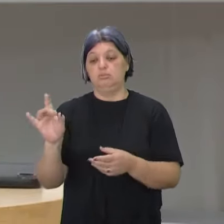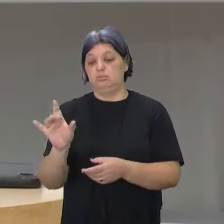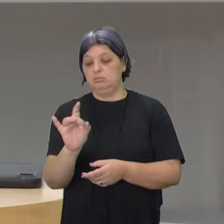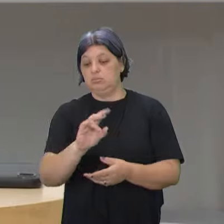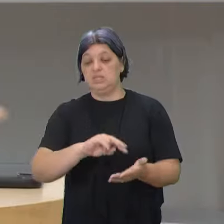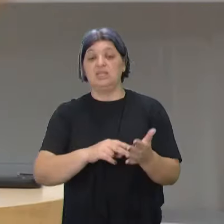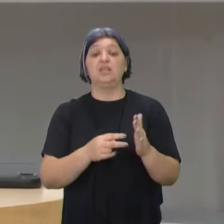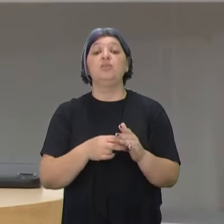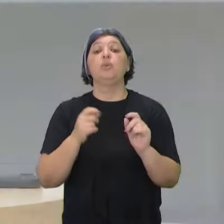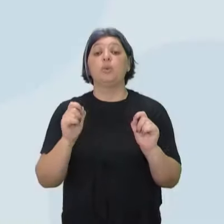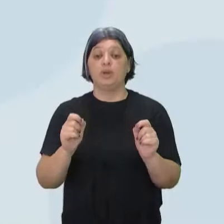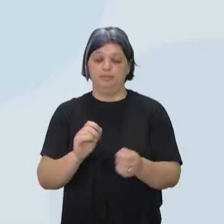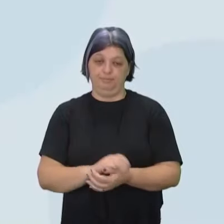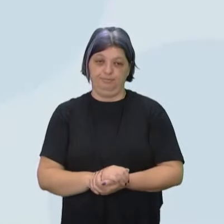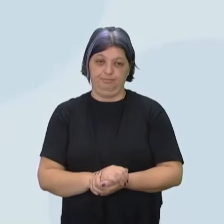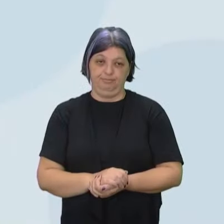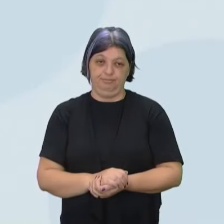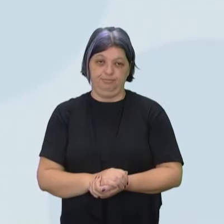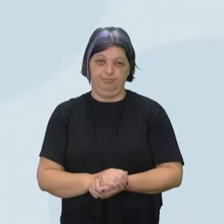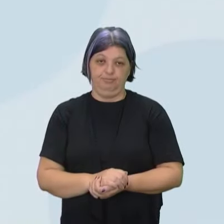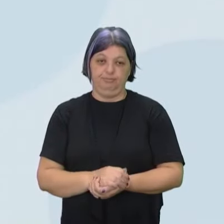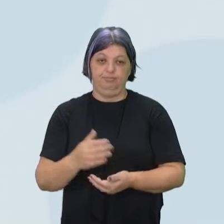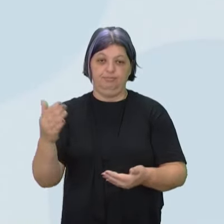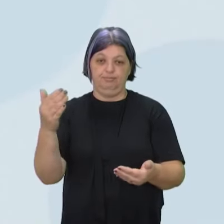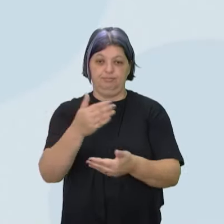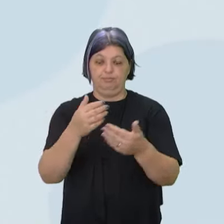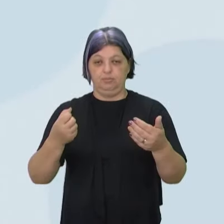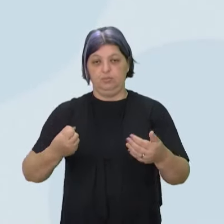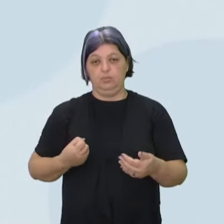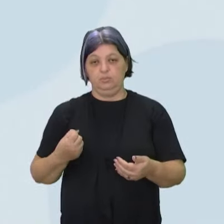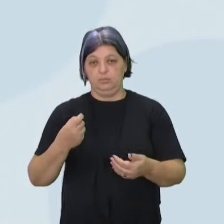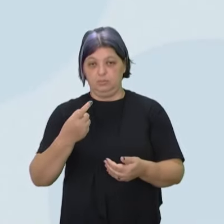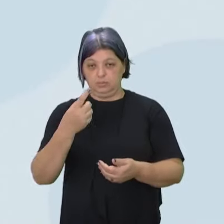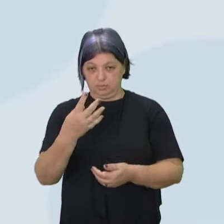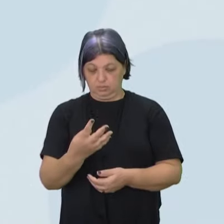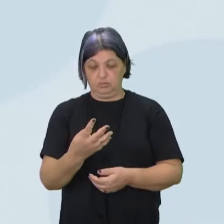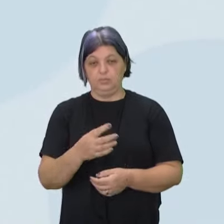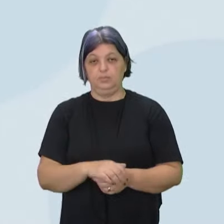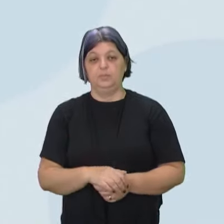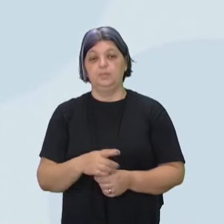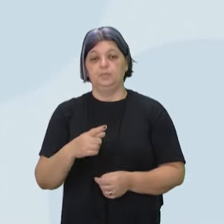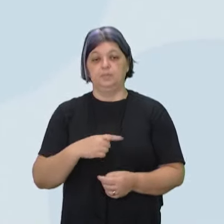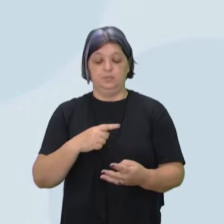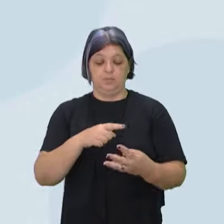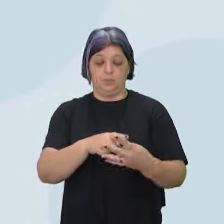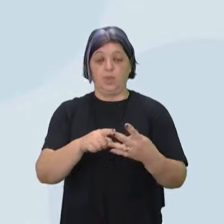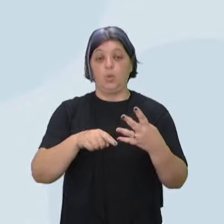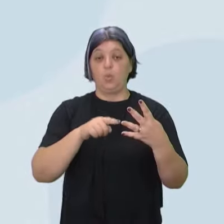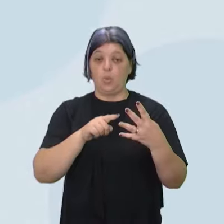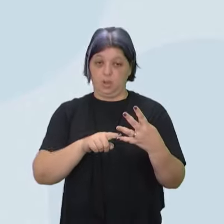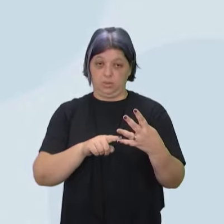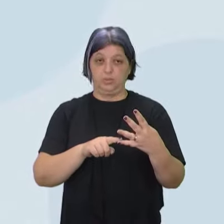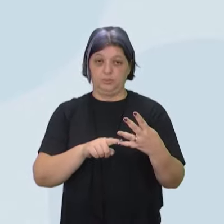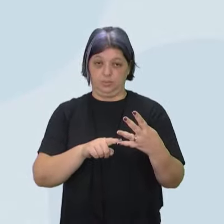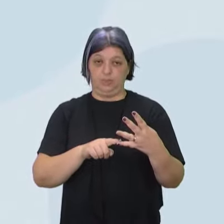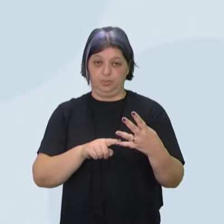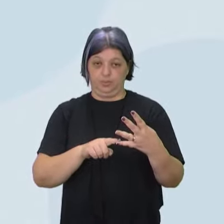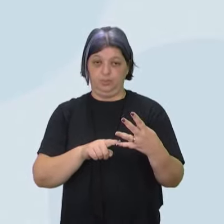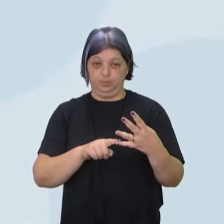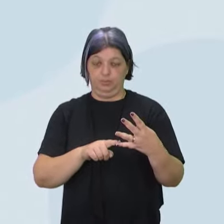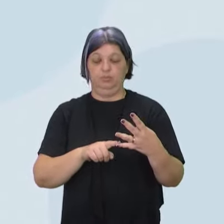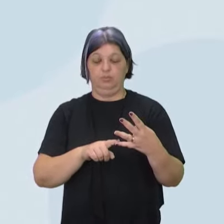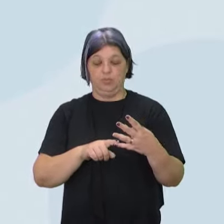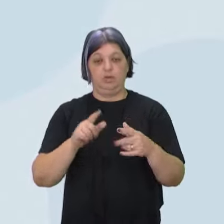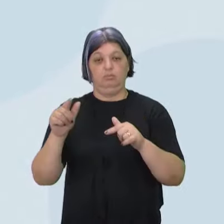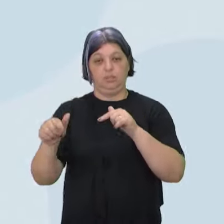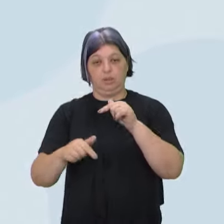desses eixos, tá bom? Então, slide 14, produção, por favor, na tela, a gente tem 4 eixos estruturantes que a gente vai trabalhar aí ao